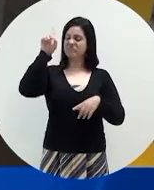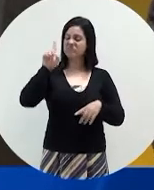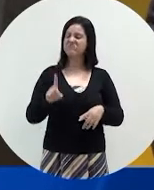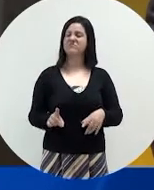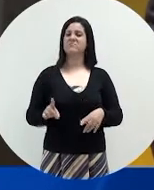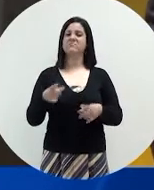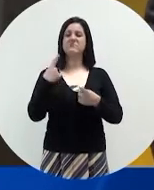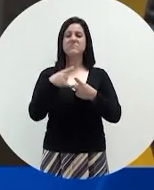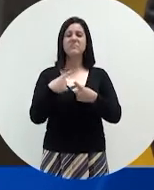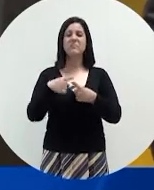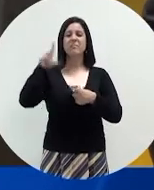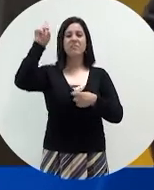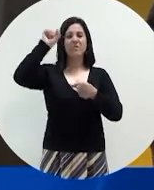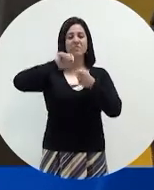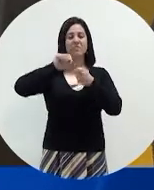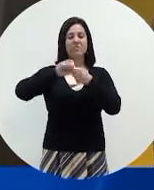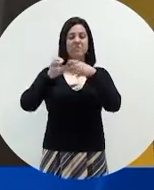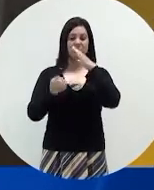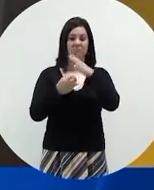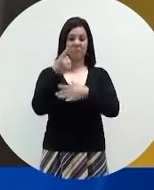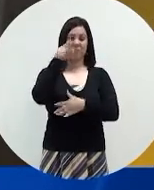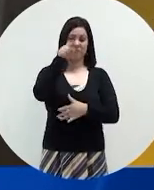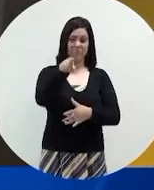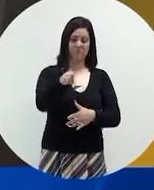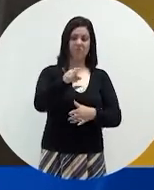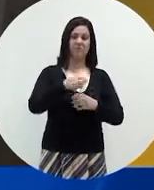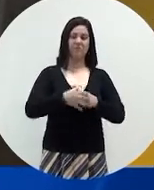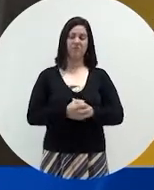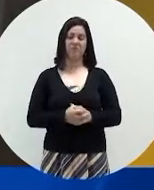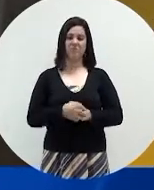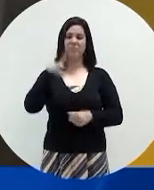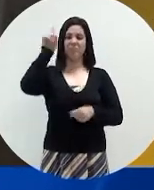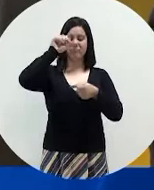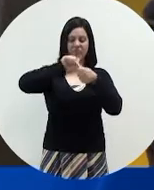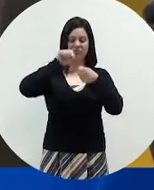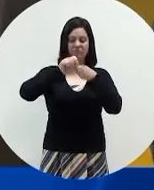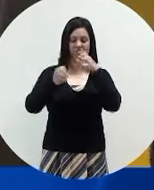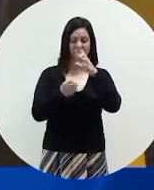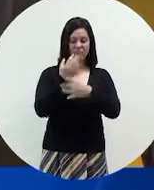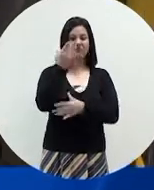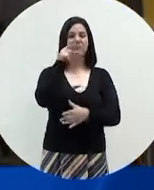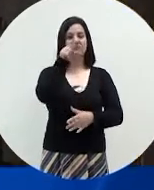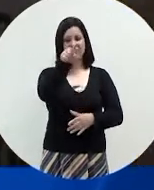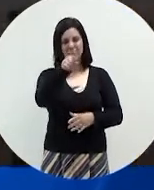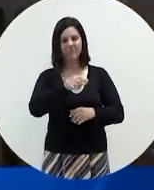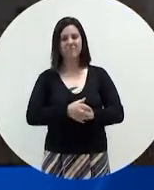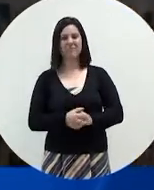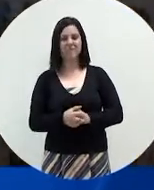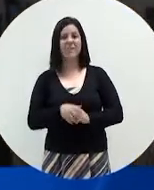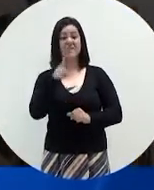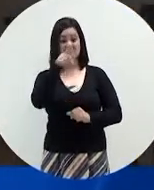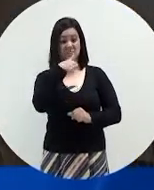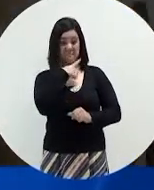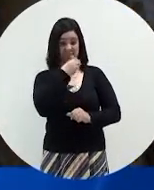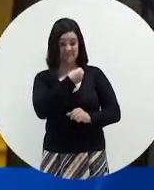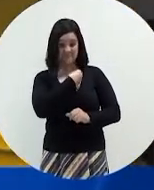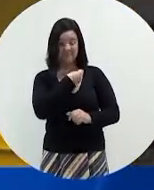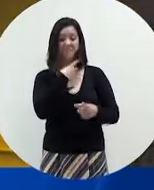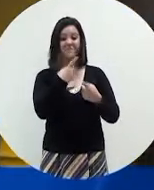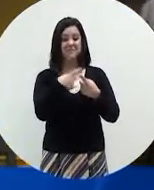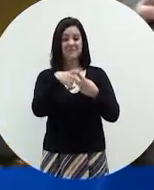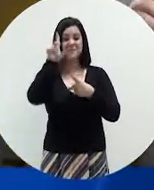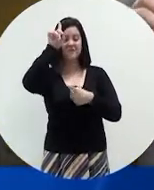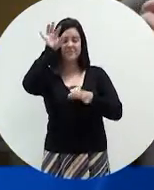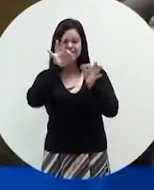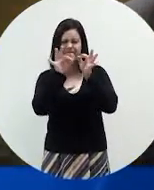a terra. E sabe por que Deus é o dono da sua vida? Por que Deus é o dono da minha vida? Por que Ele